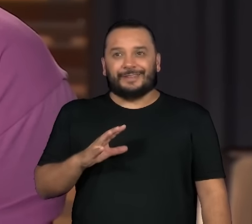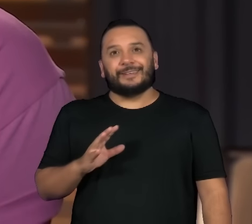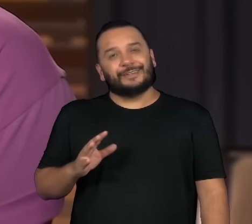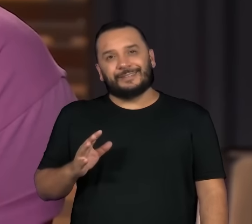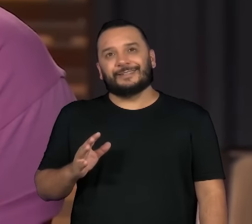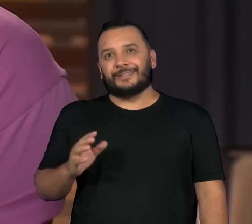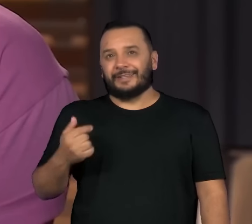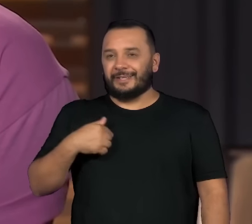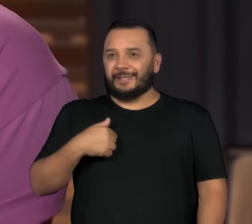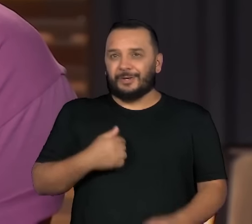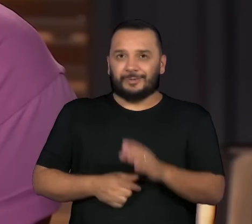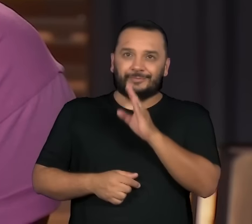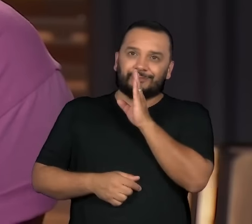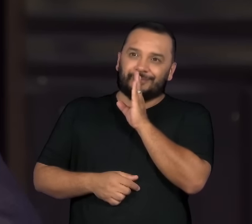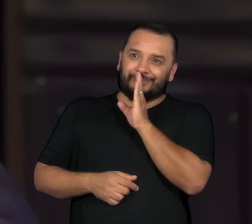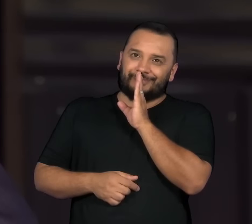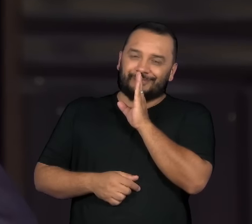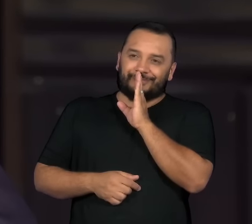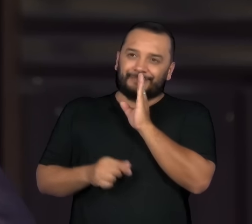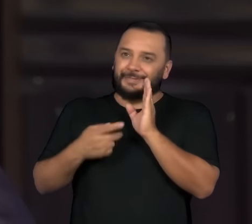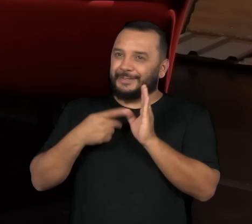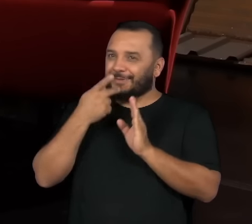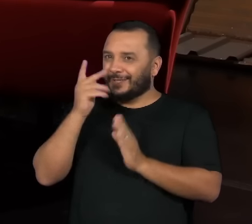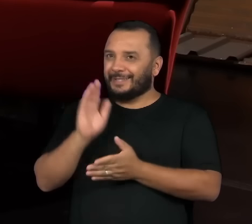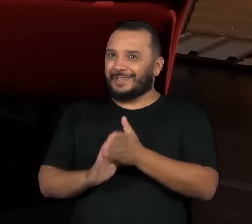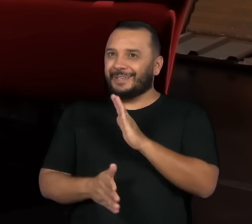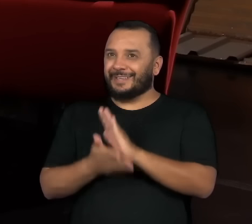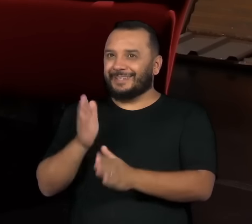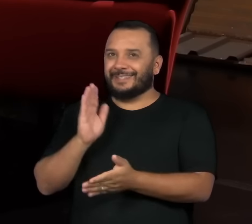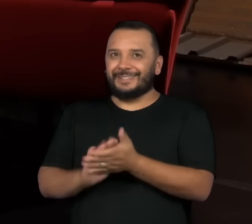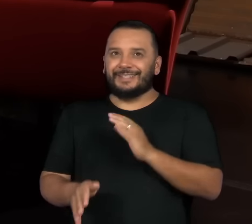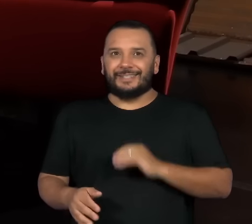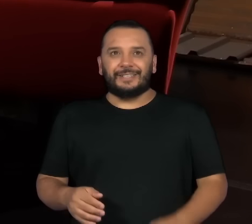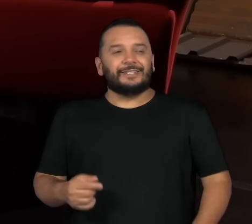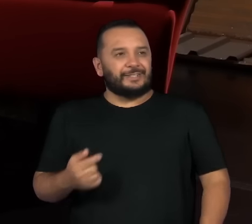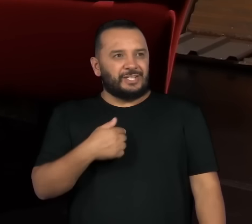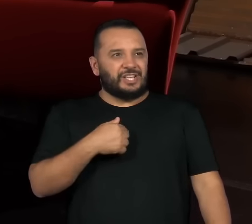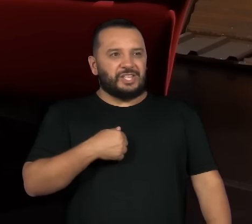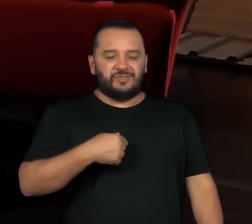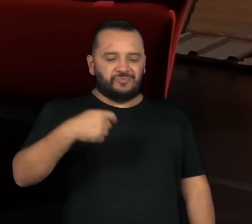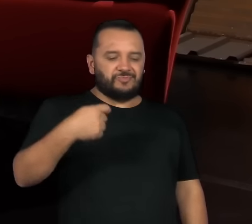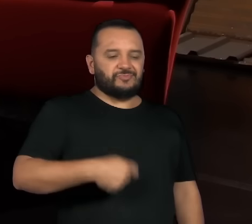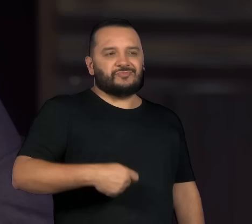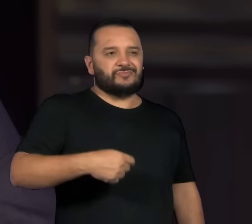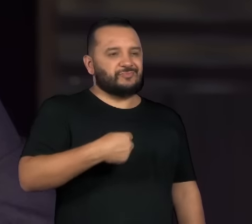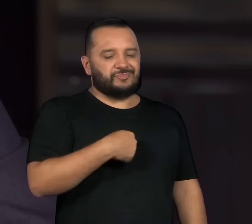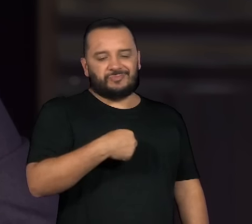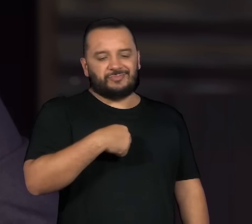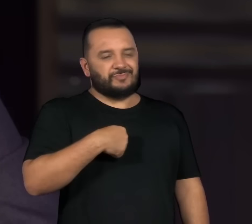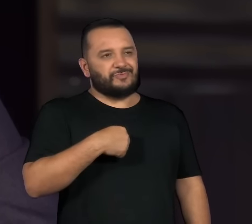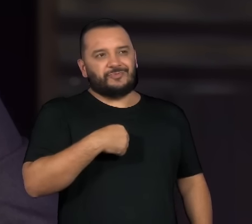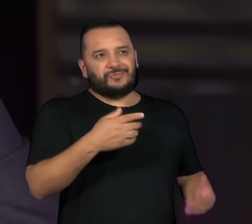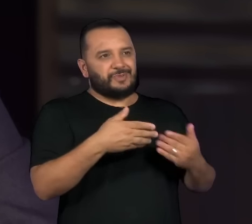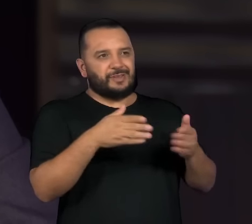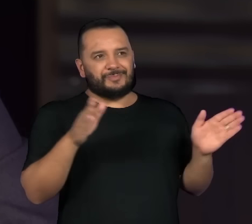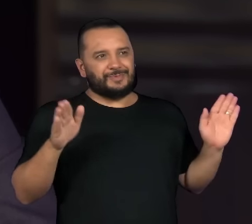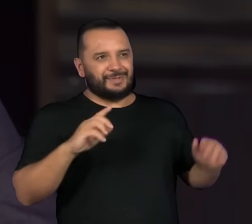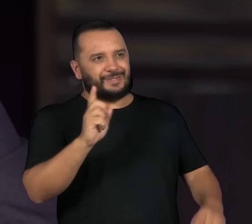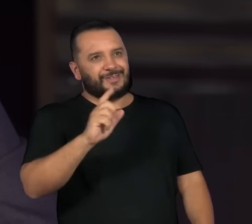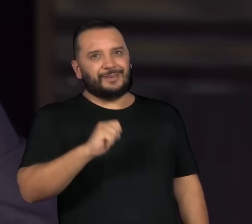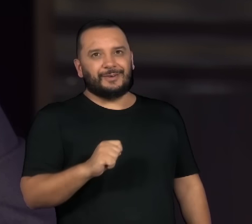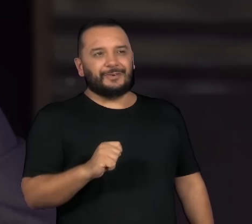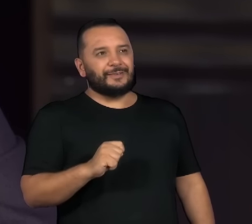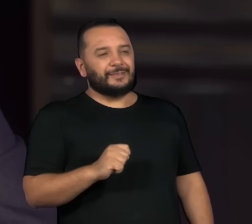Eu, bem quietinha. Bem Dizer quietinha. nada, não. Dizer nada, eu sou durona, não vou me abrir. Quem quiser